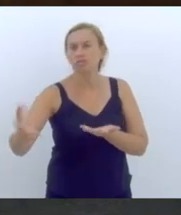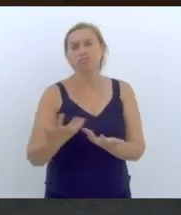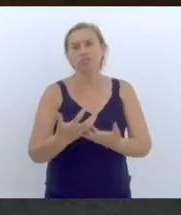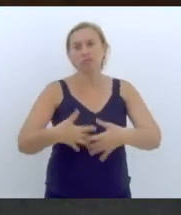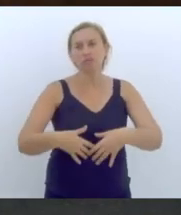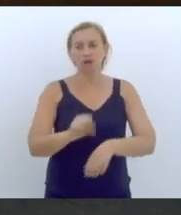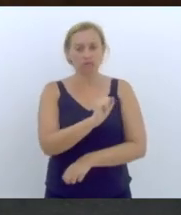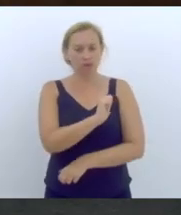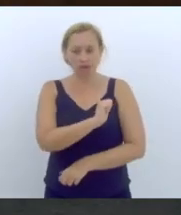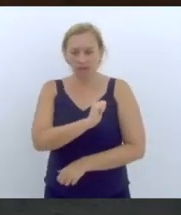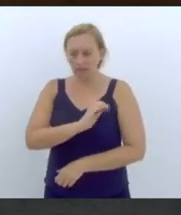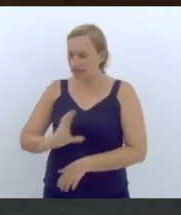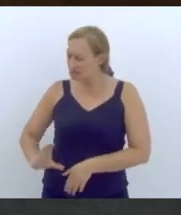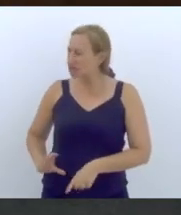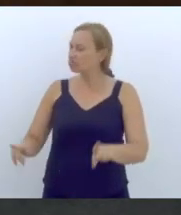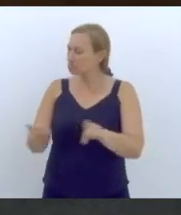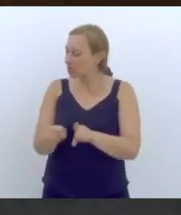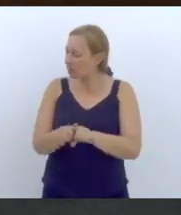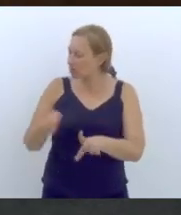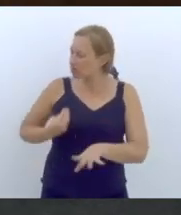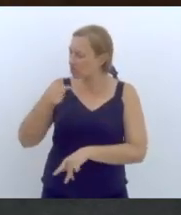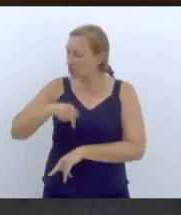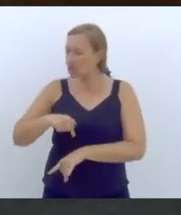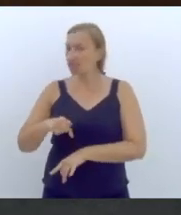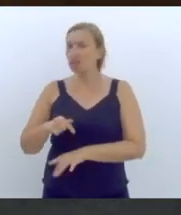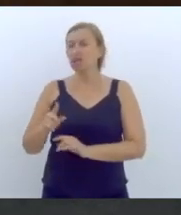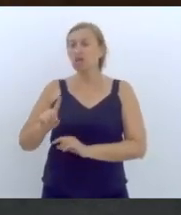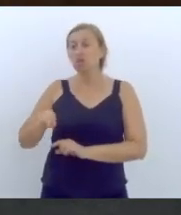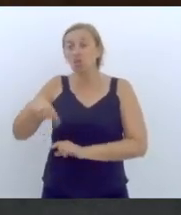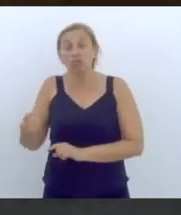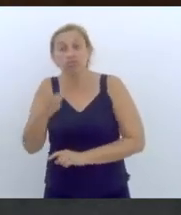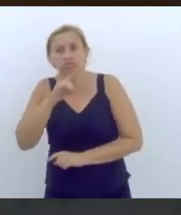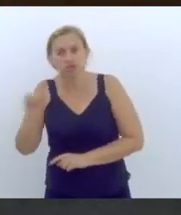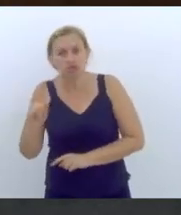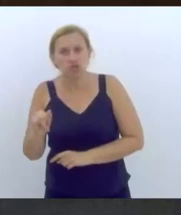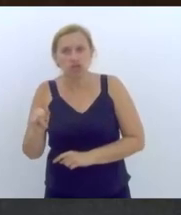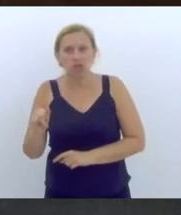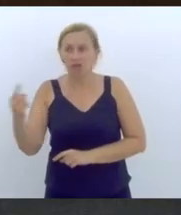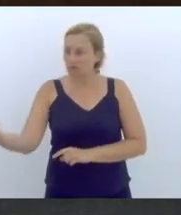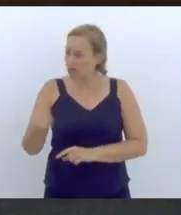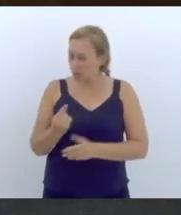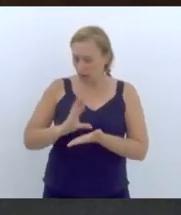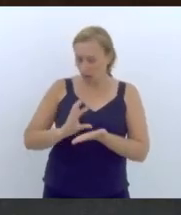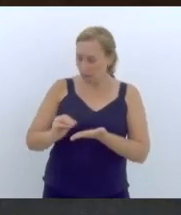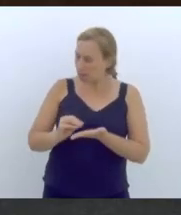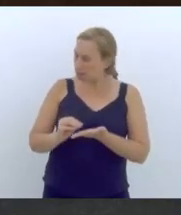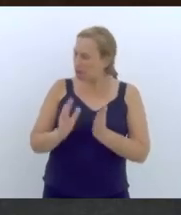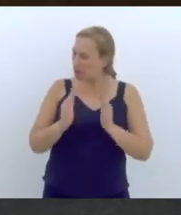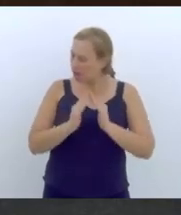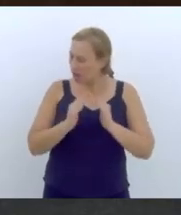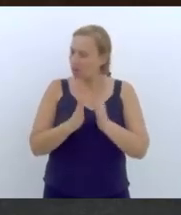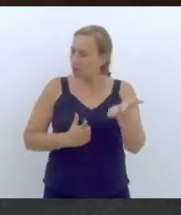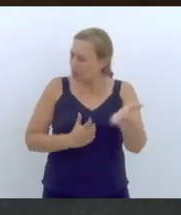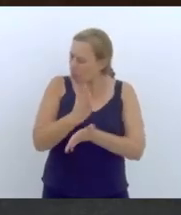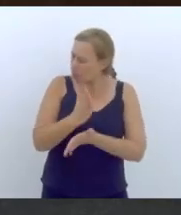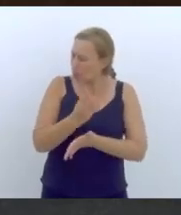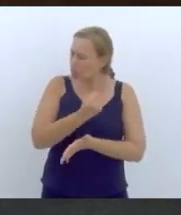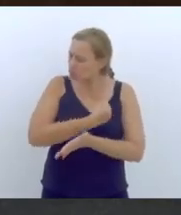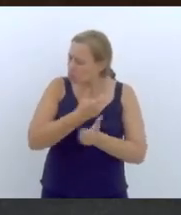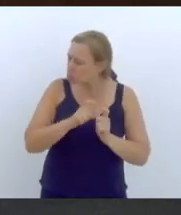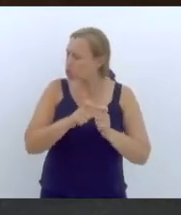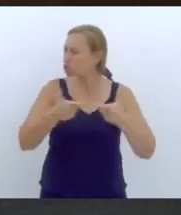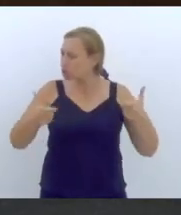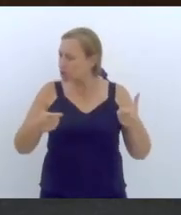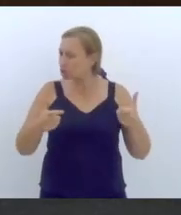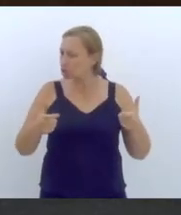presidente Siciliano também estava presente. E no dia seguinte, trouxe a pauta à casa, a casa aprovou por unanimidade o aporte